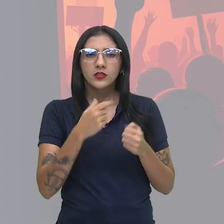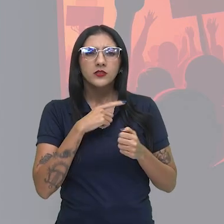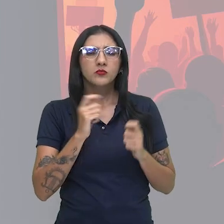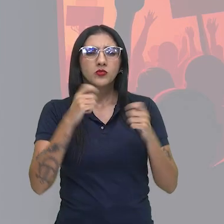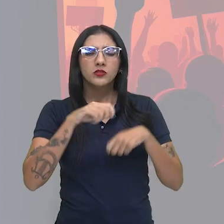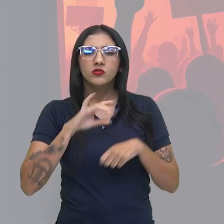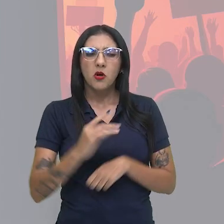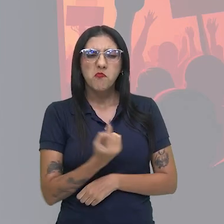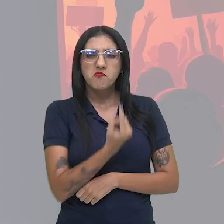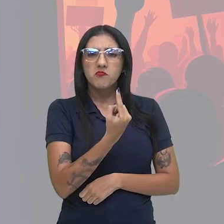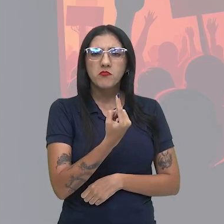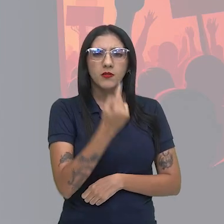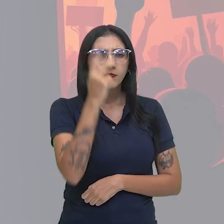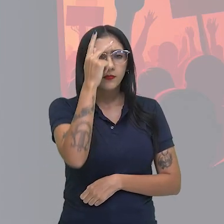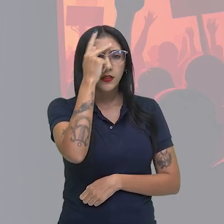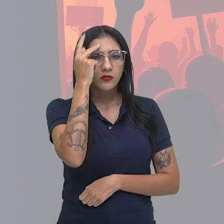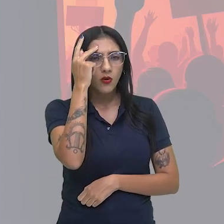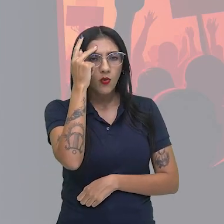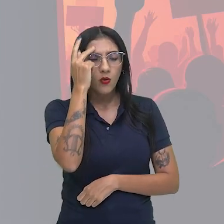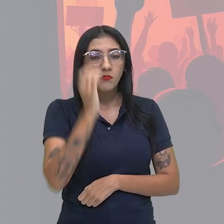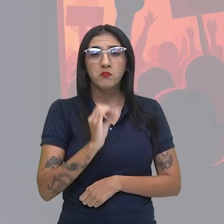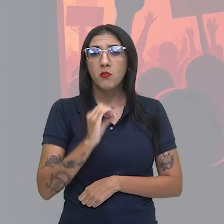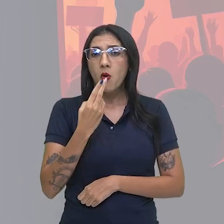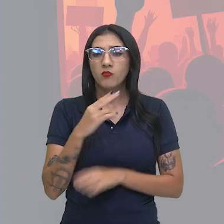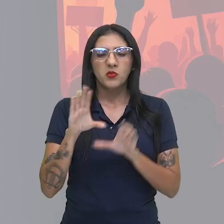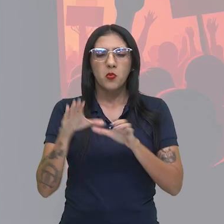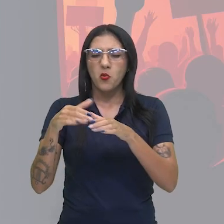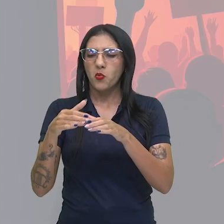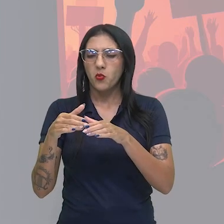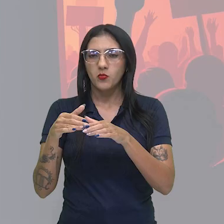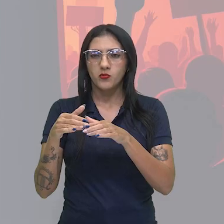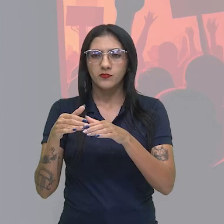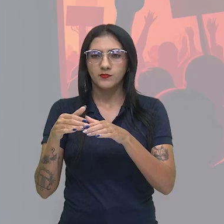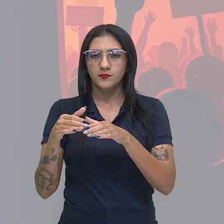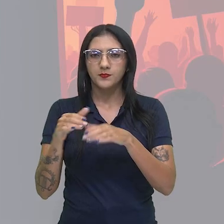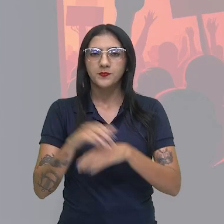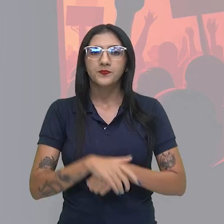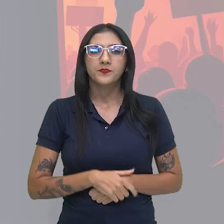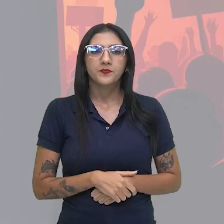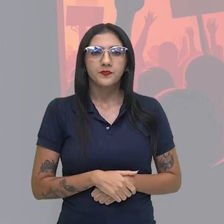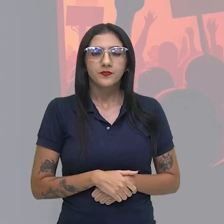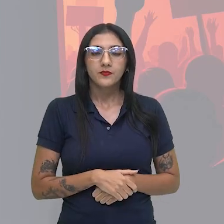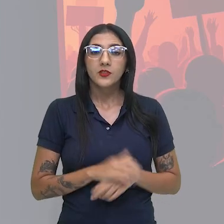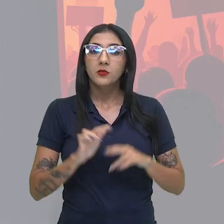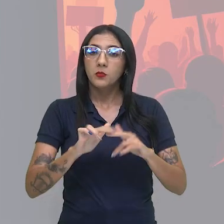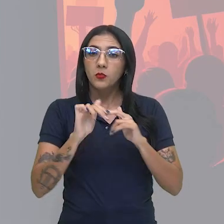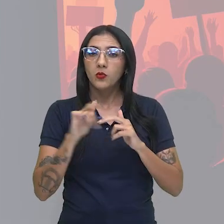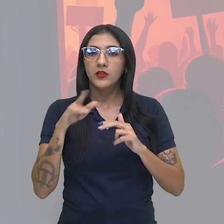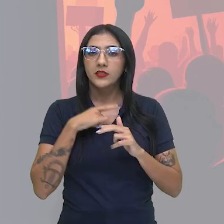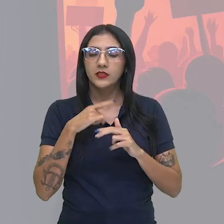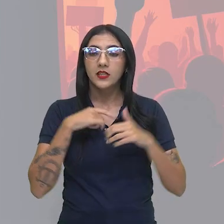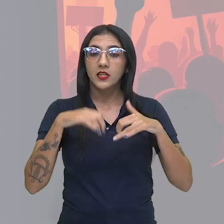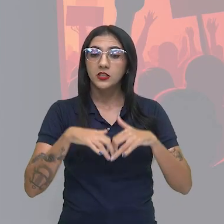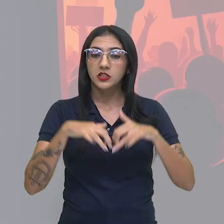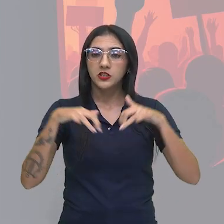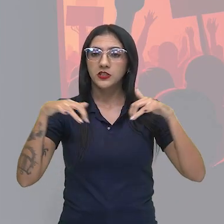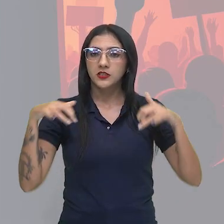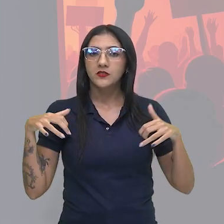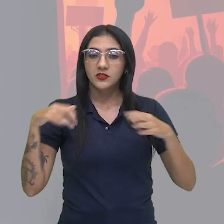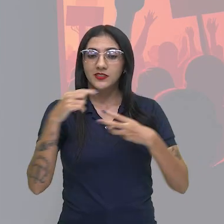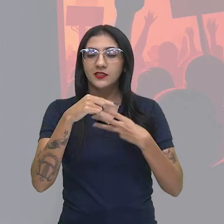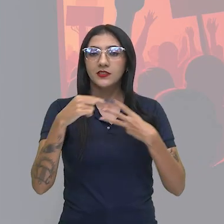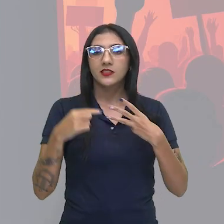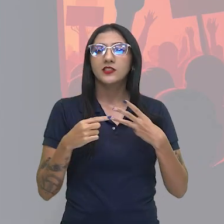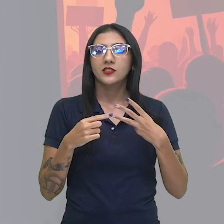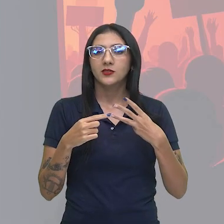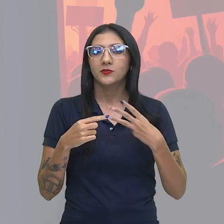concentre nas mãos de uma só pessoa, tá? Ou então de um grupo, tá certo? Então, por isso o poder no Estado Democrático de Direito é